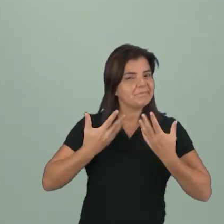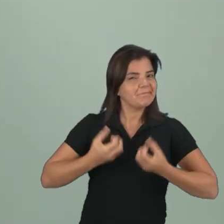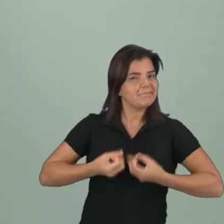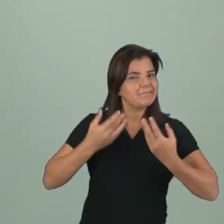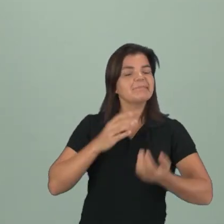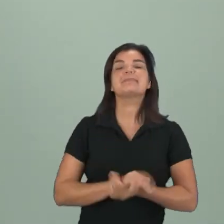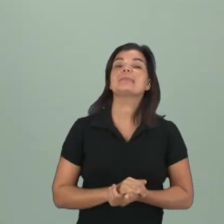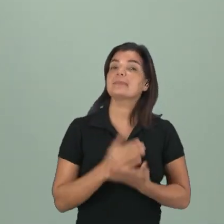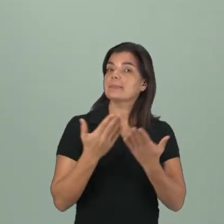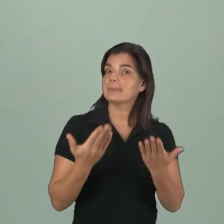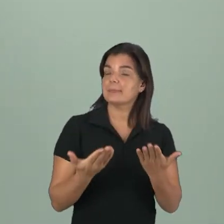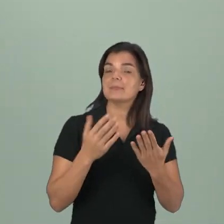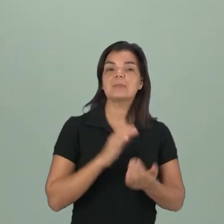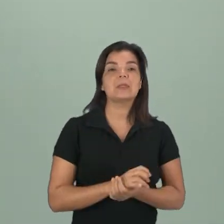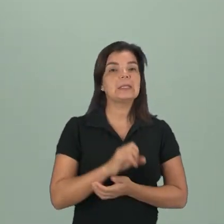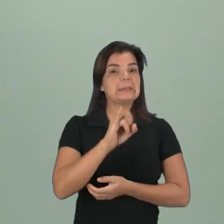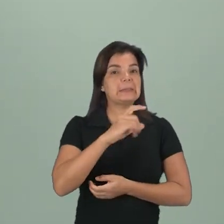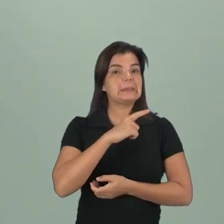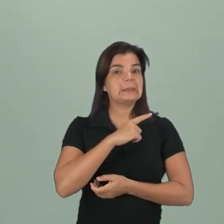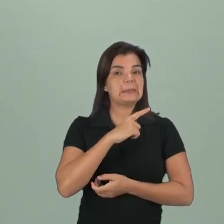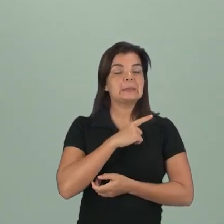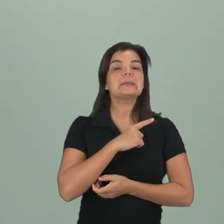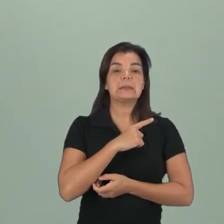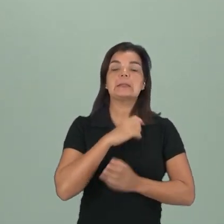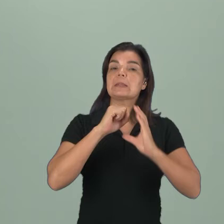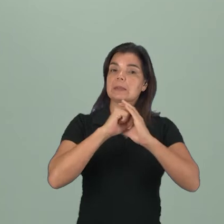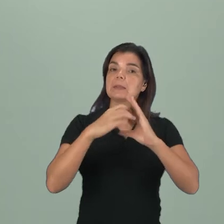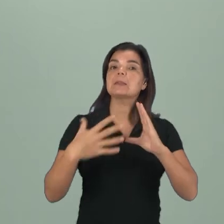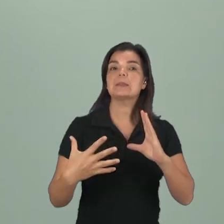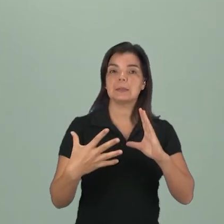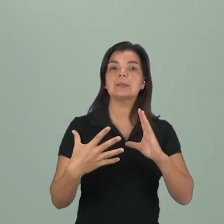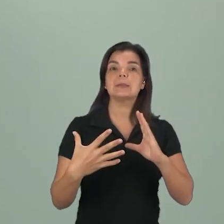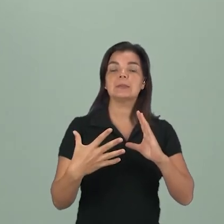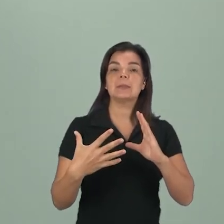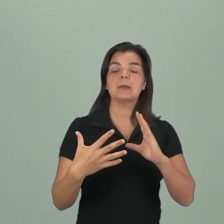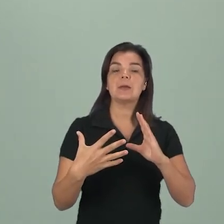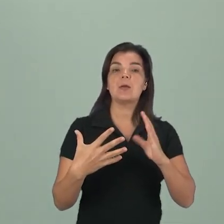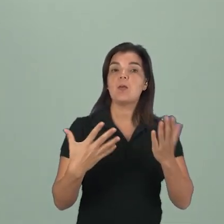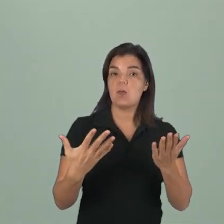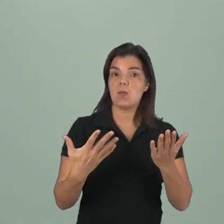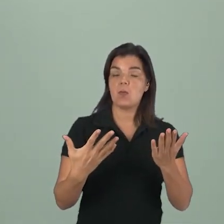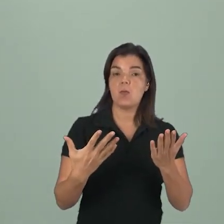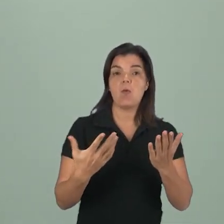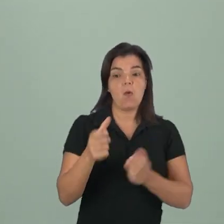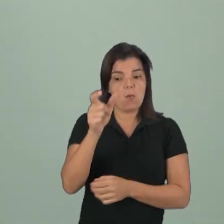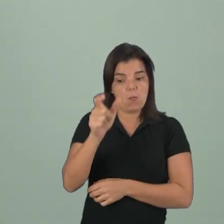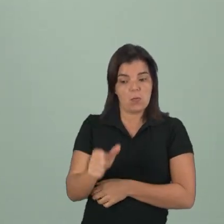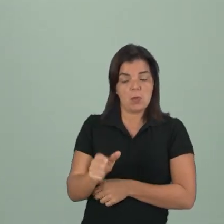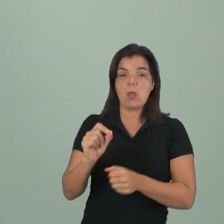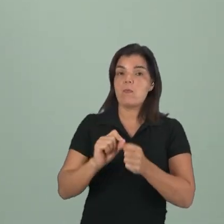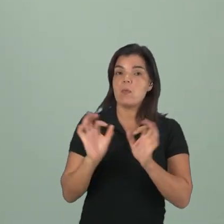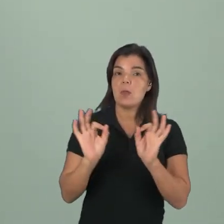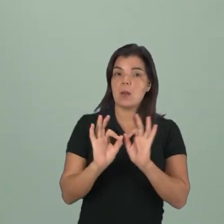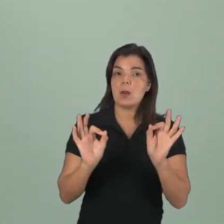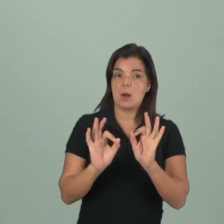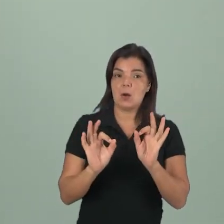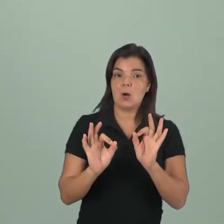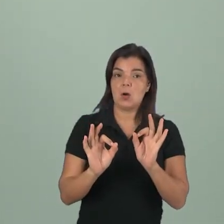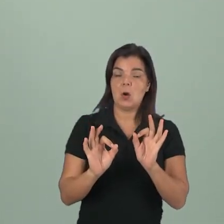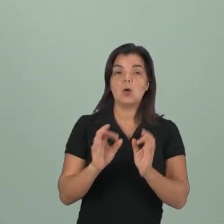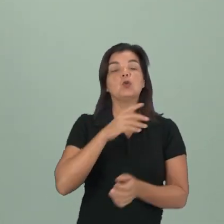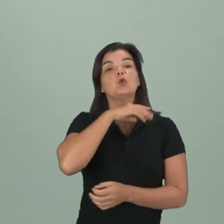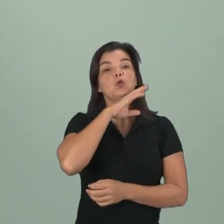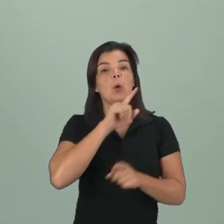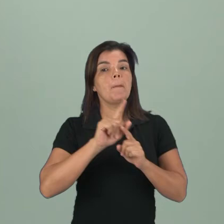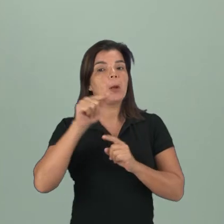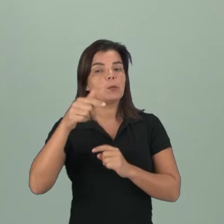expressiva. Então, se tem uma ação, uma característica que esse ser não faz, né, de um ser